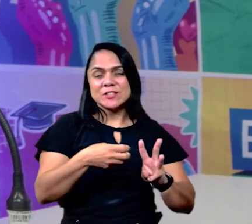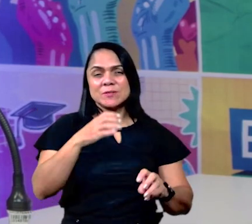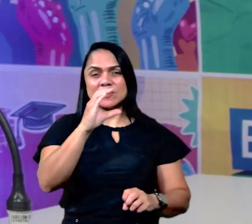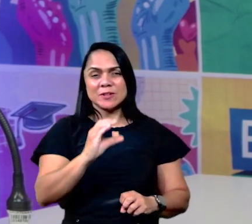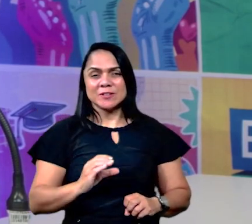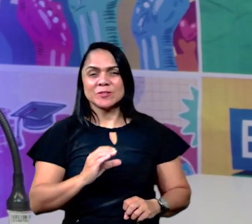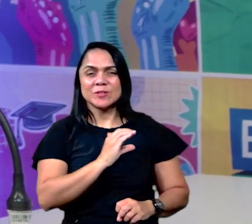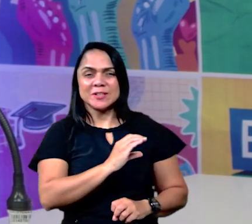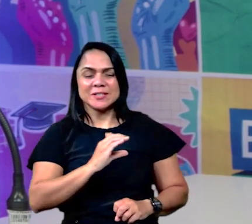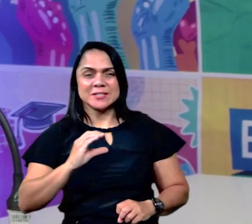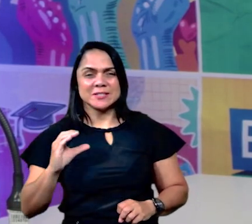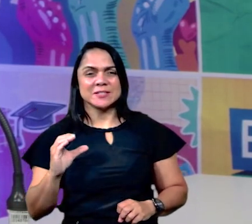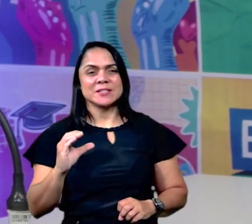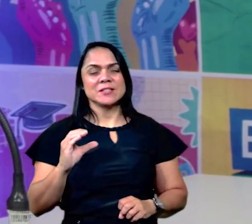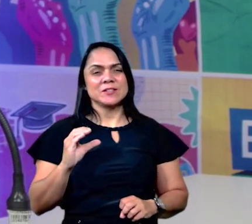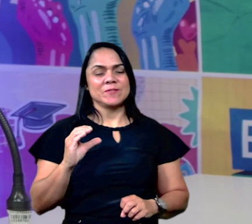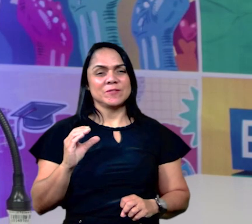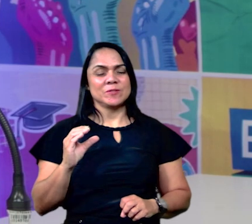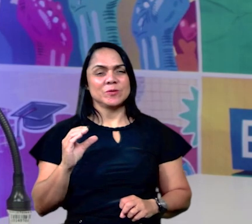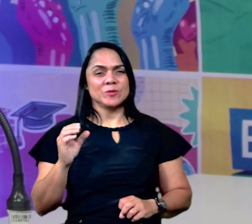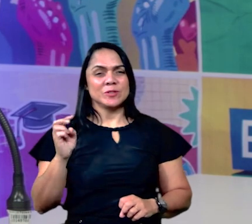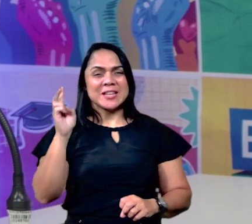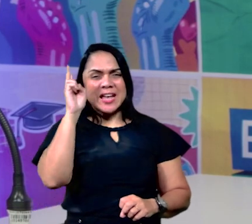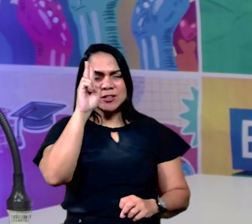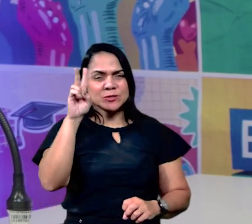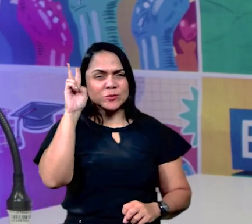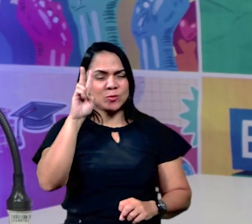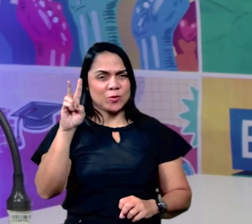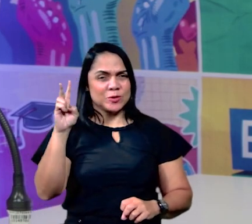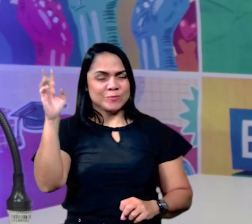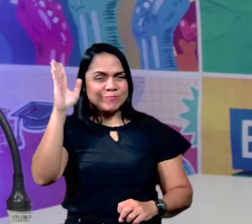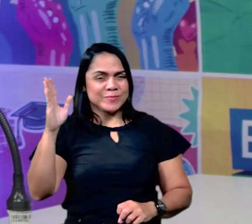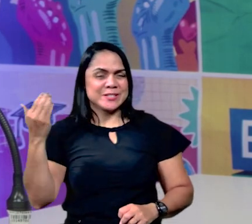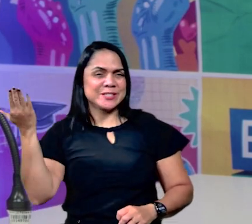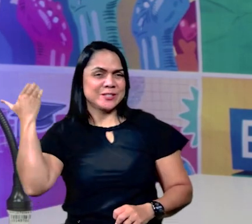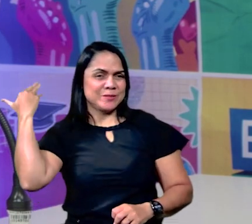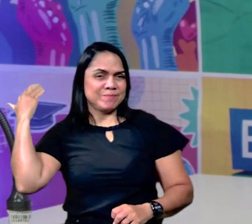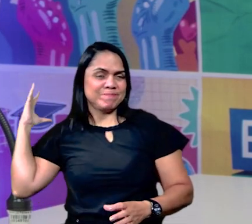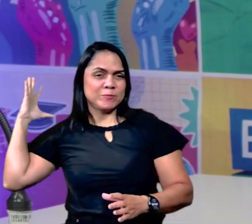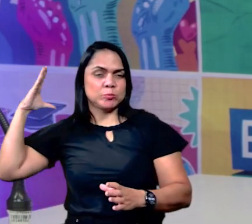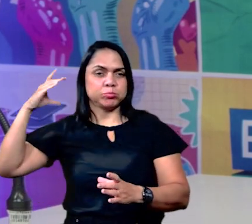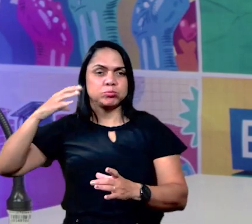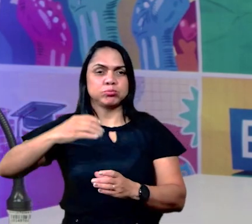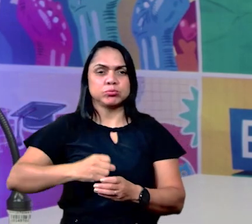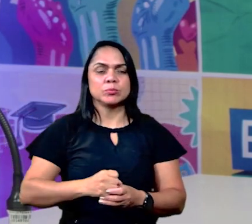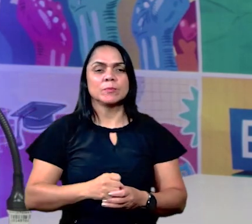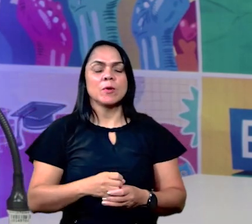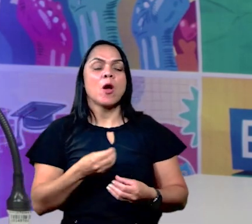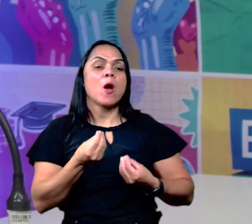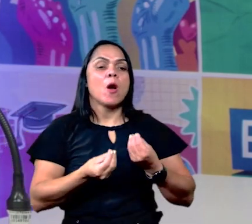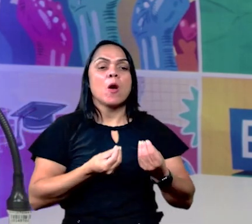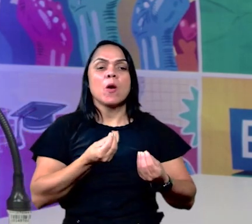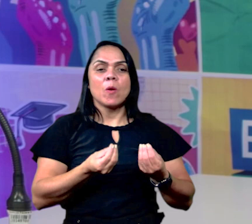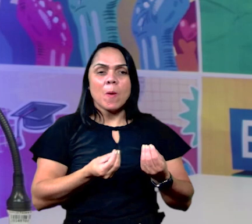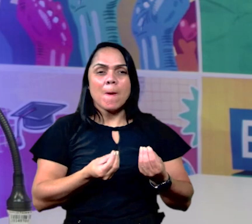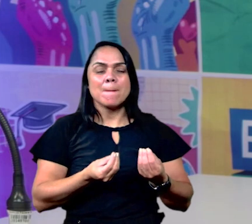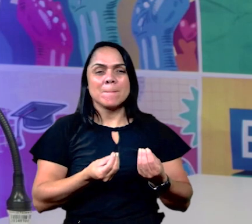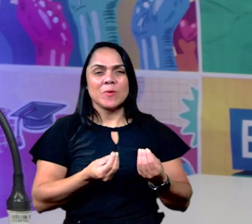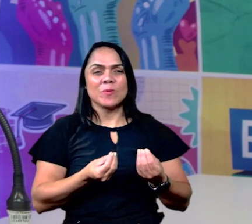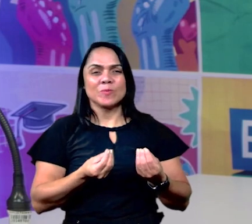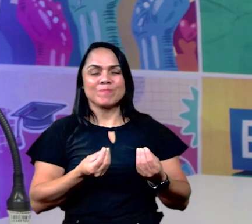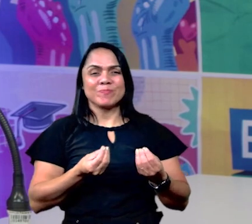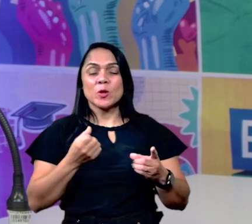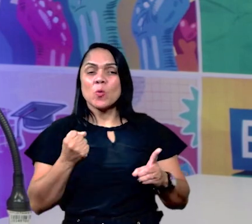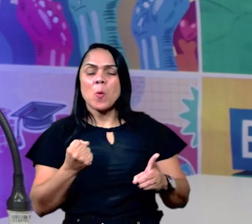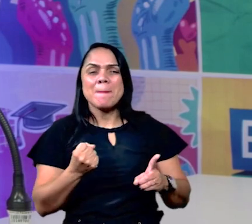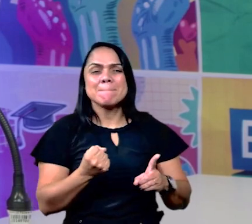ali com a colonização, né, que veio. Como você acha que o impacto